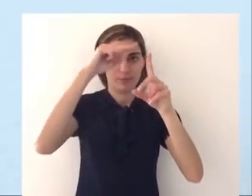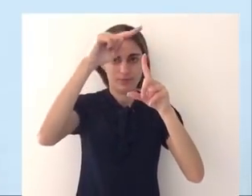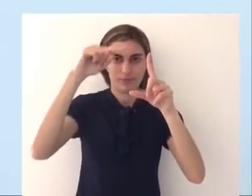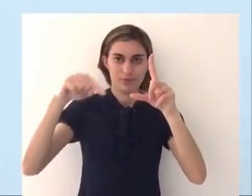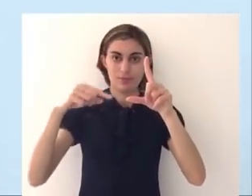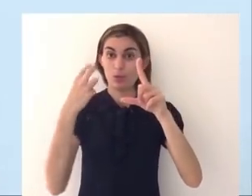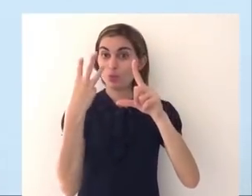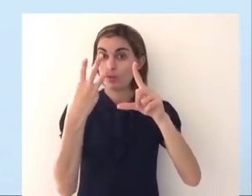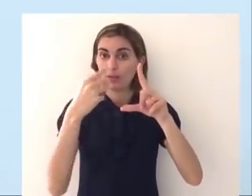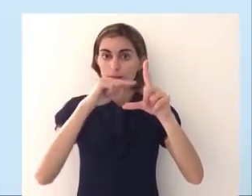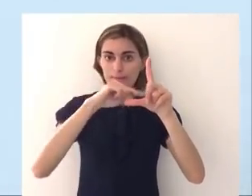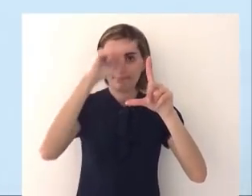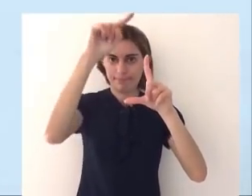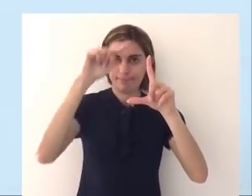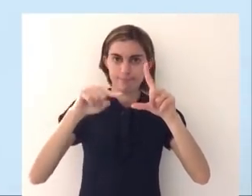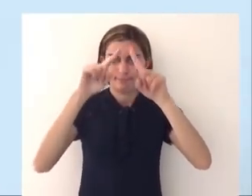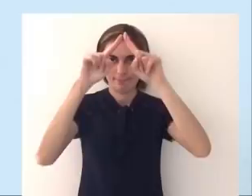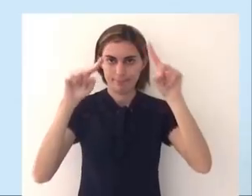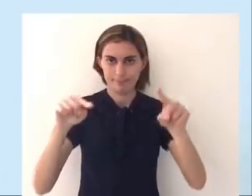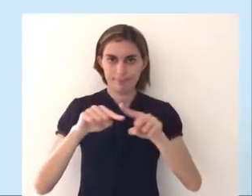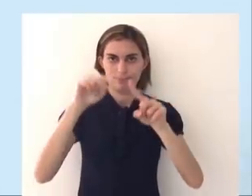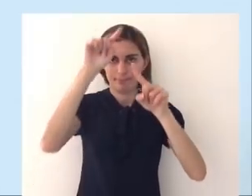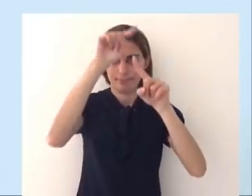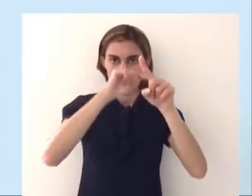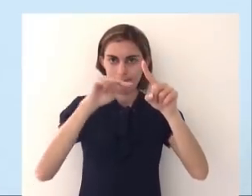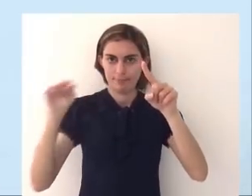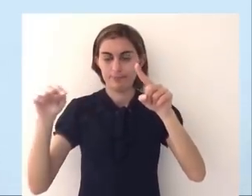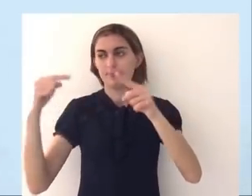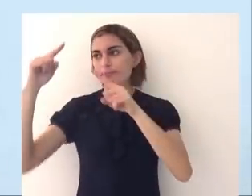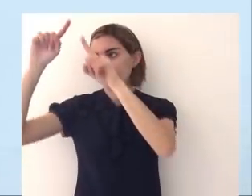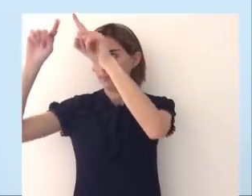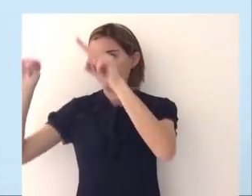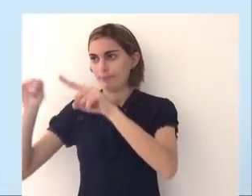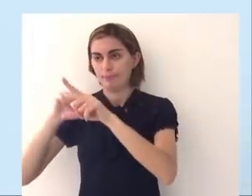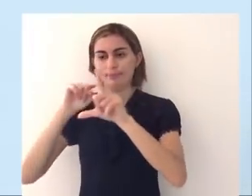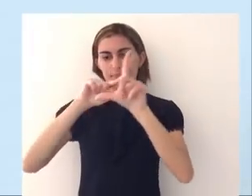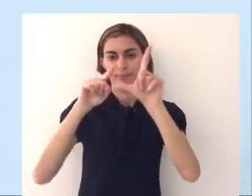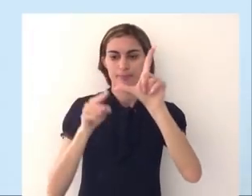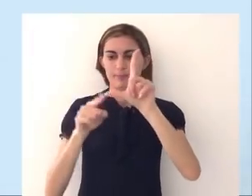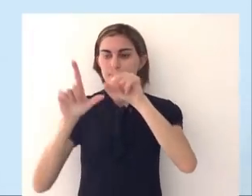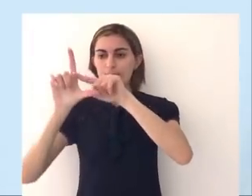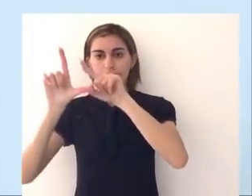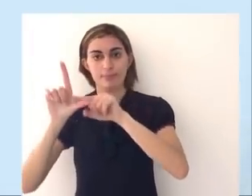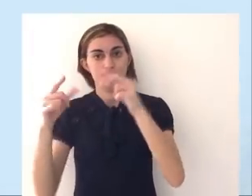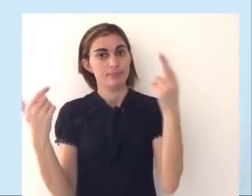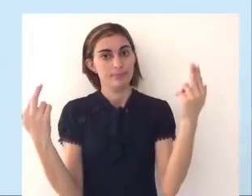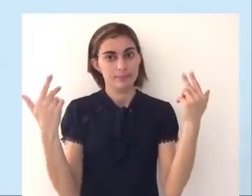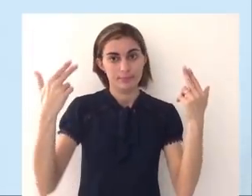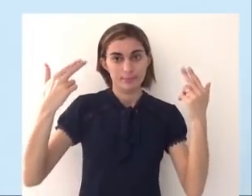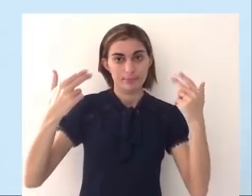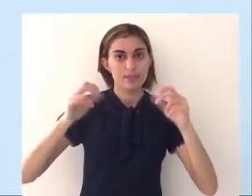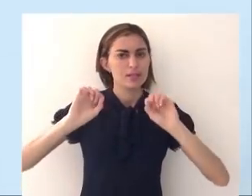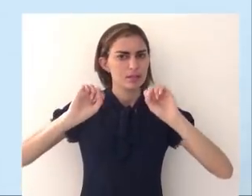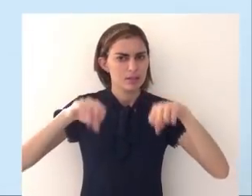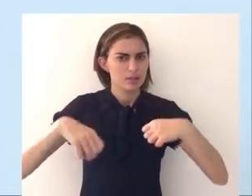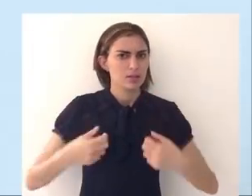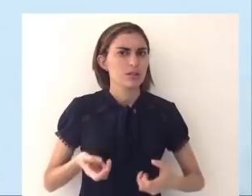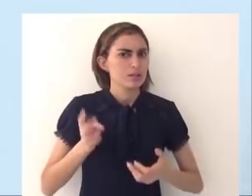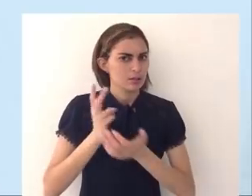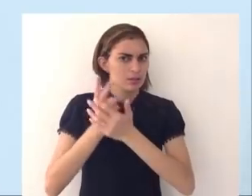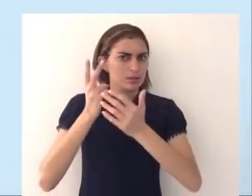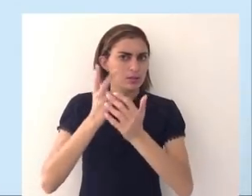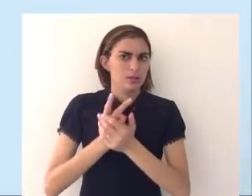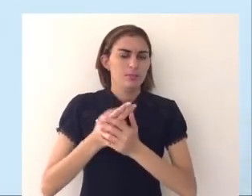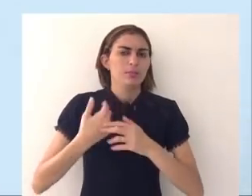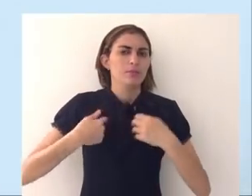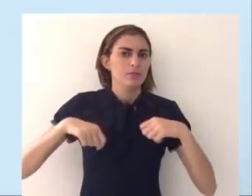lados possuem a mesma medida do outro e os 3 ângulos possuem as mesmas medidas. Então, será que